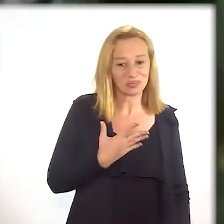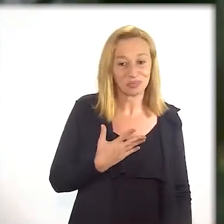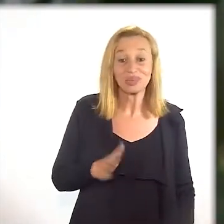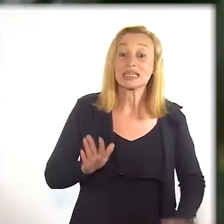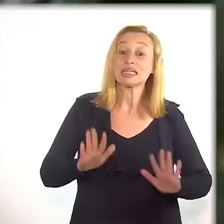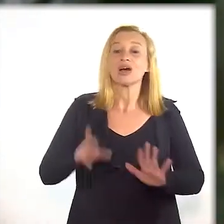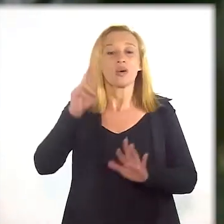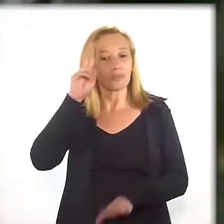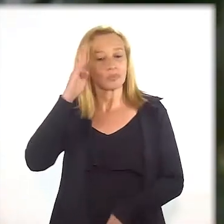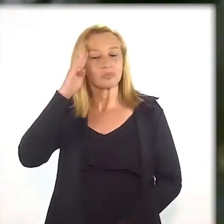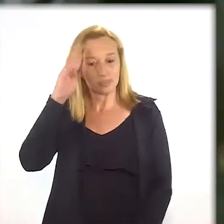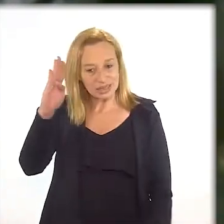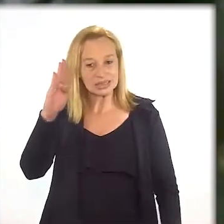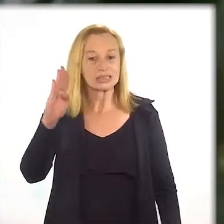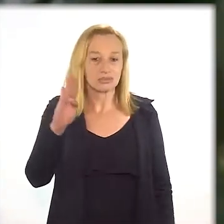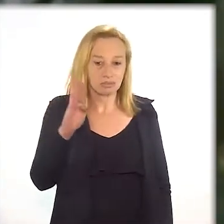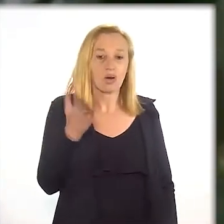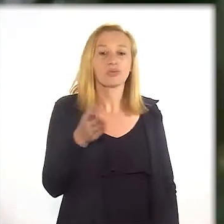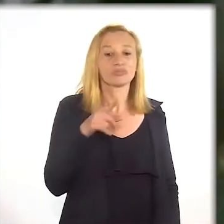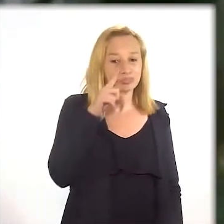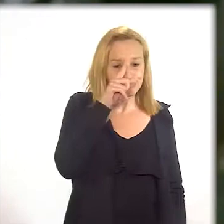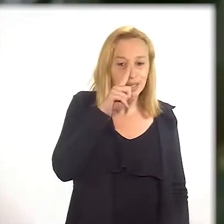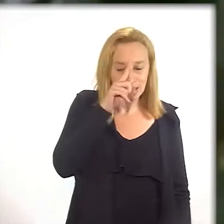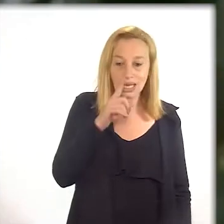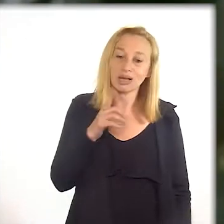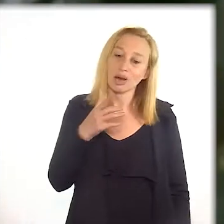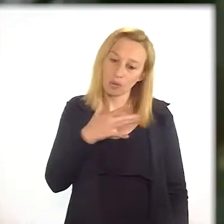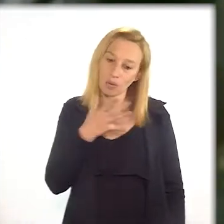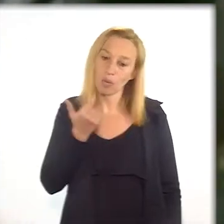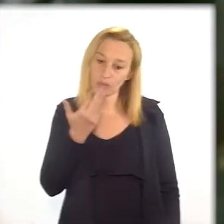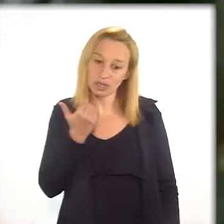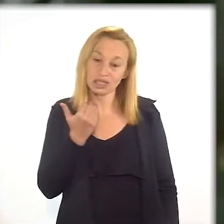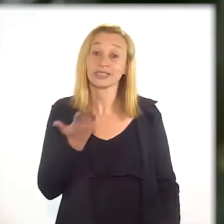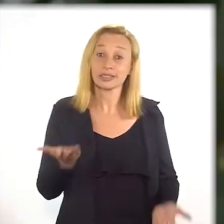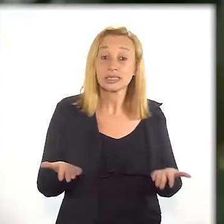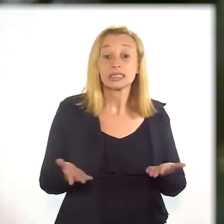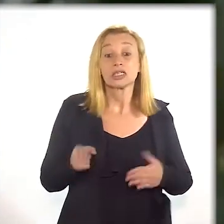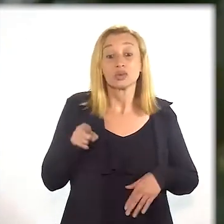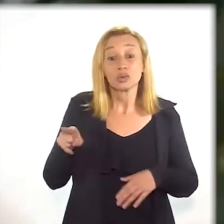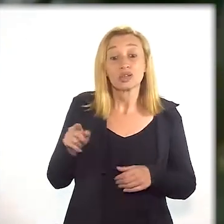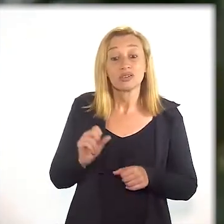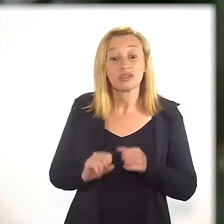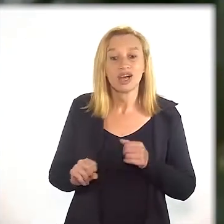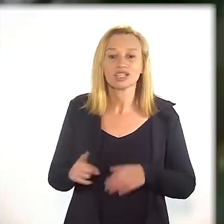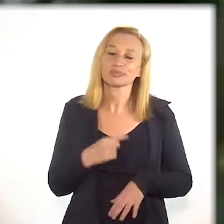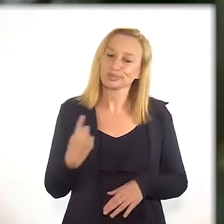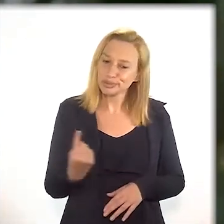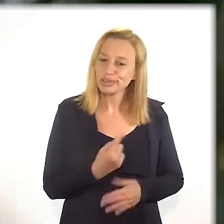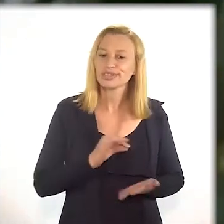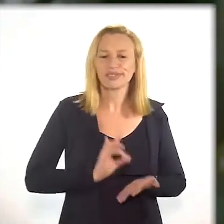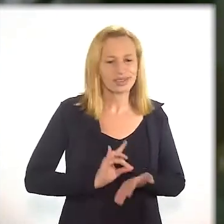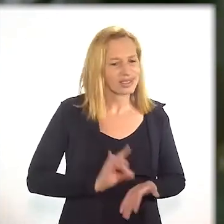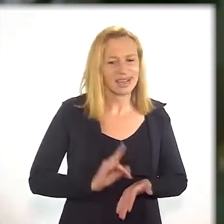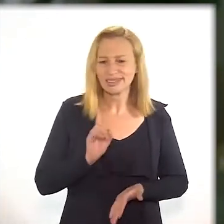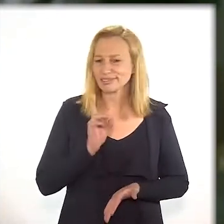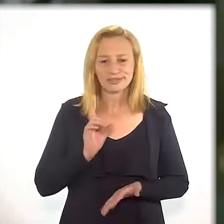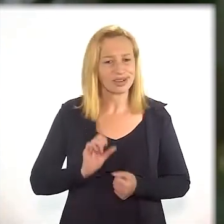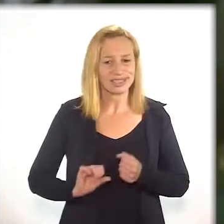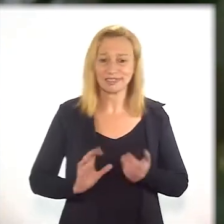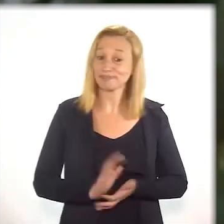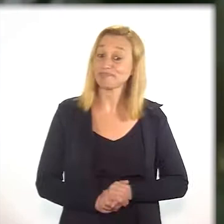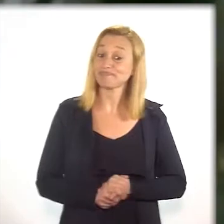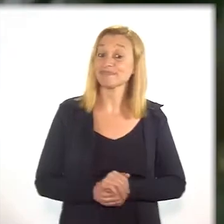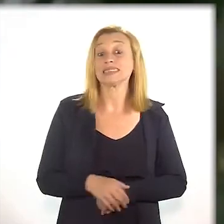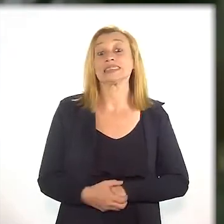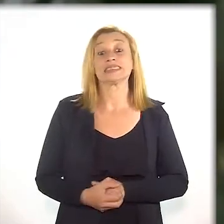o principal vilão, diria que são os ultraprocessados e o que eles dizem que fazem por nós e, na verdade, eles não fazem,